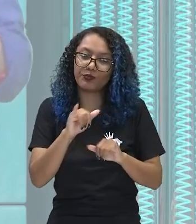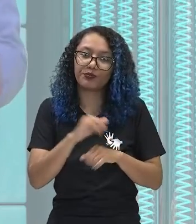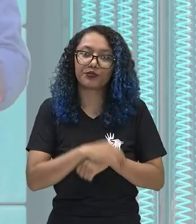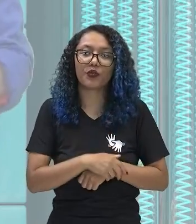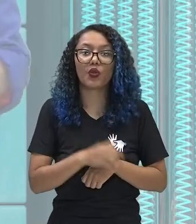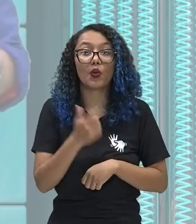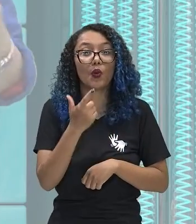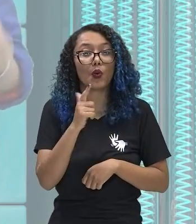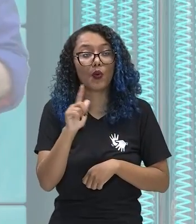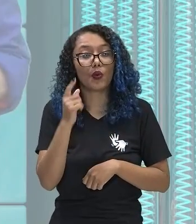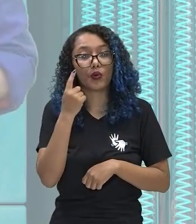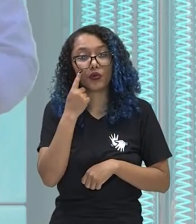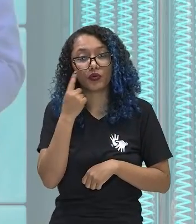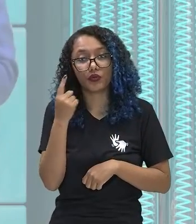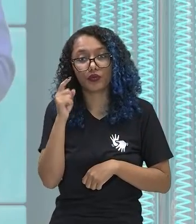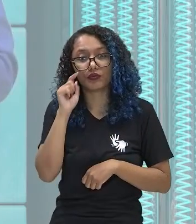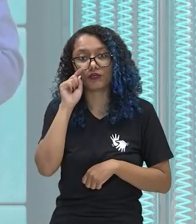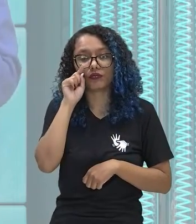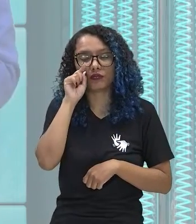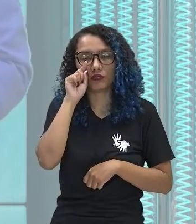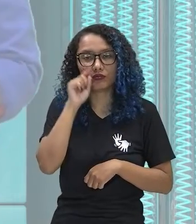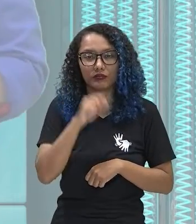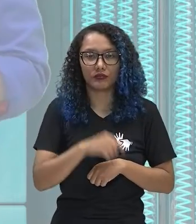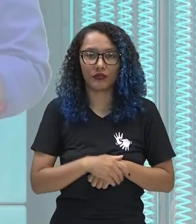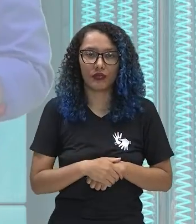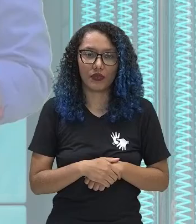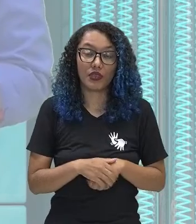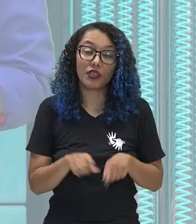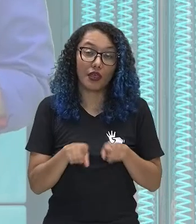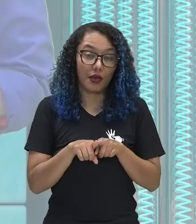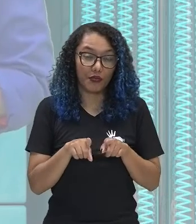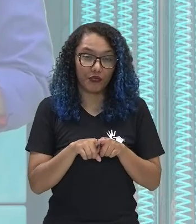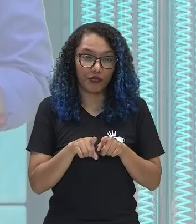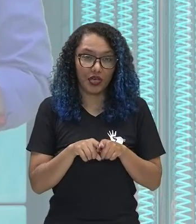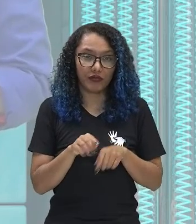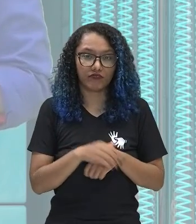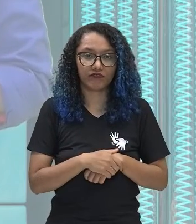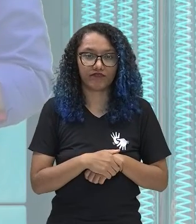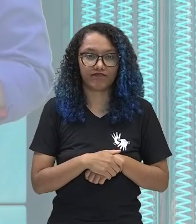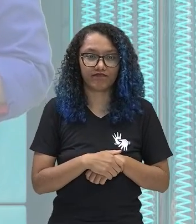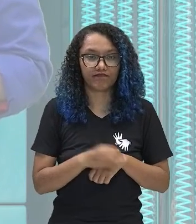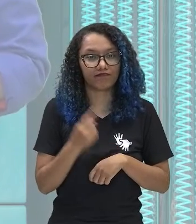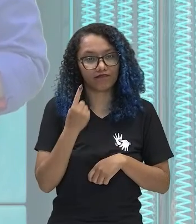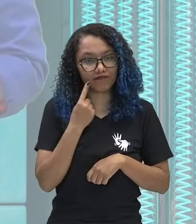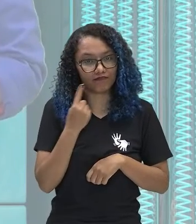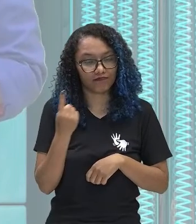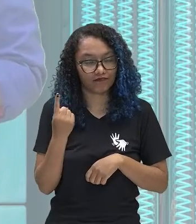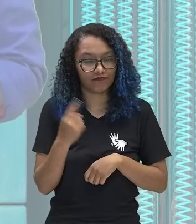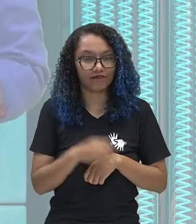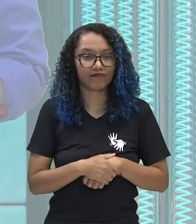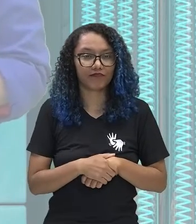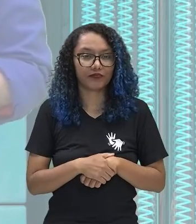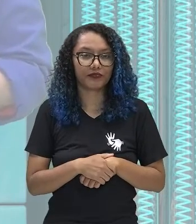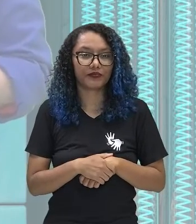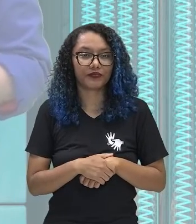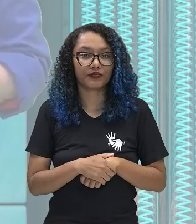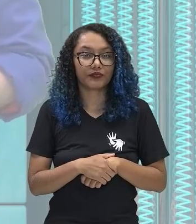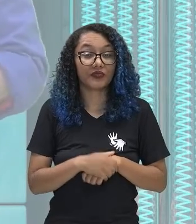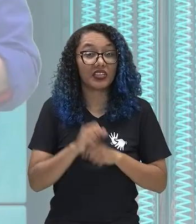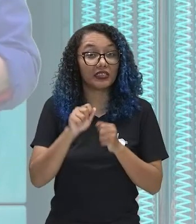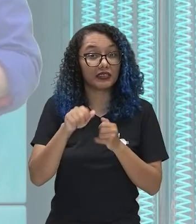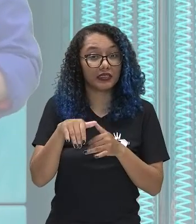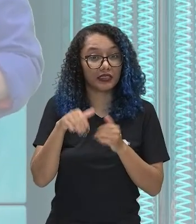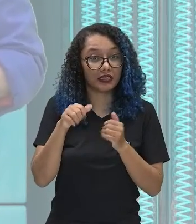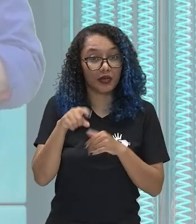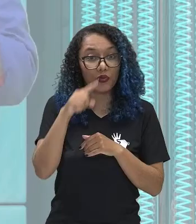outro exemplo aqui, ó, né, um tipo de campanha que é muito especial. Setembro Amarelo,